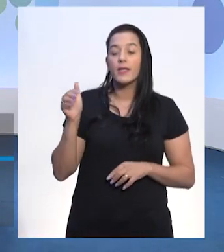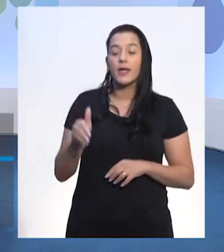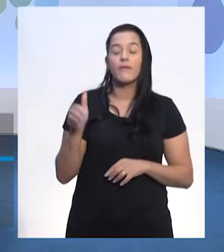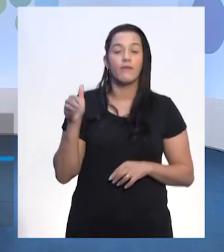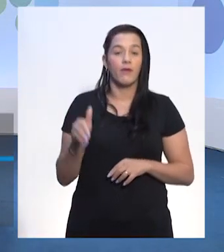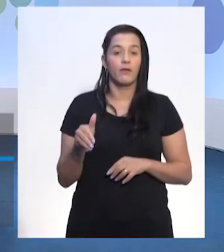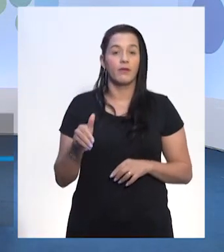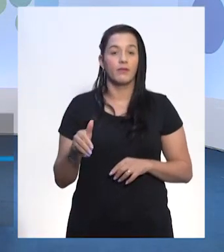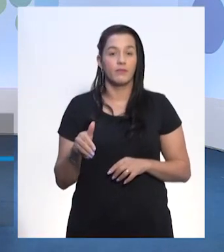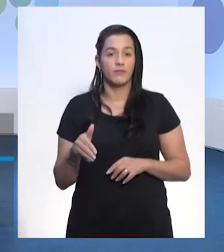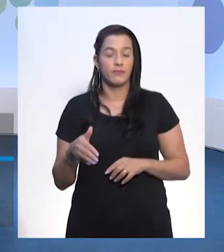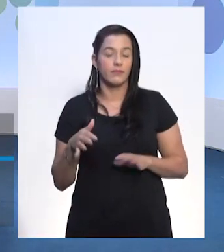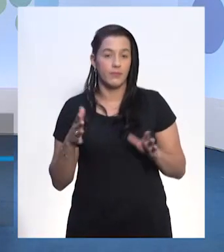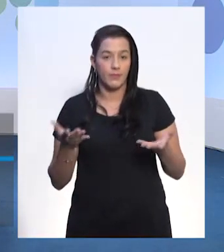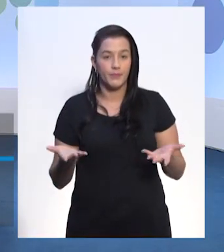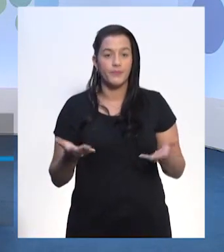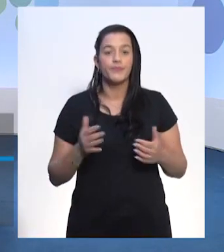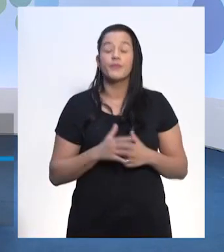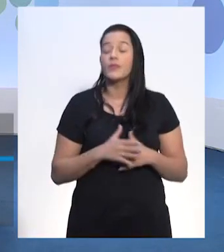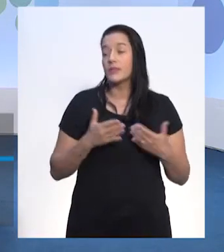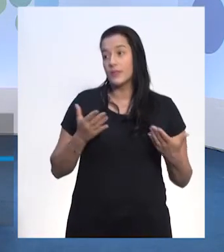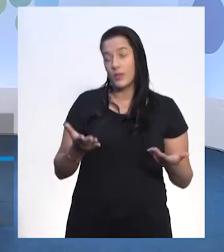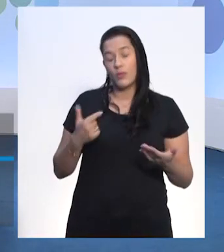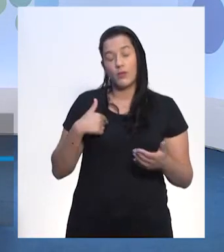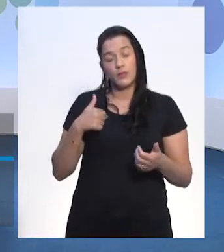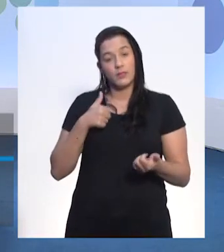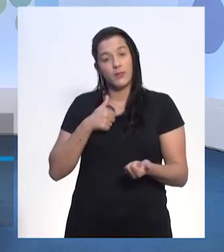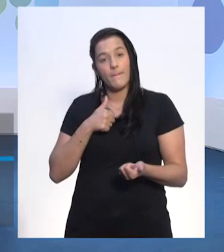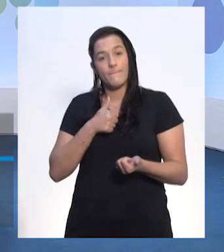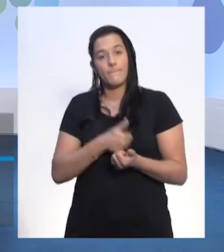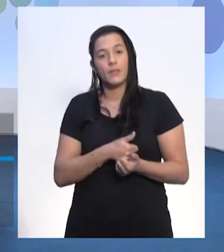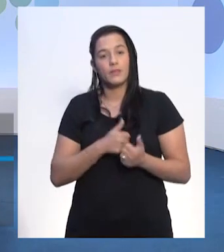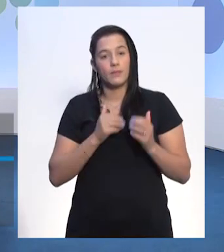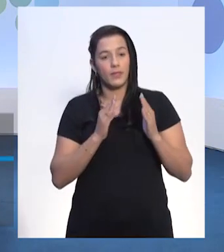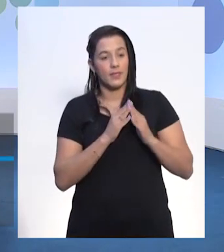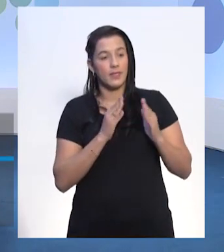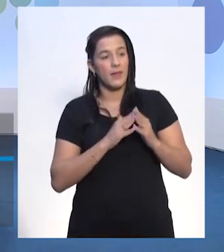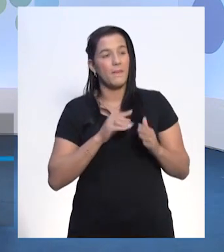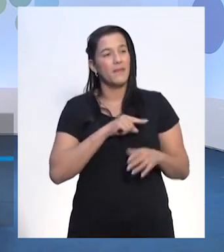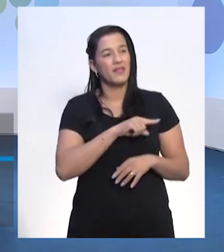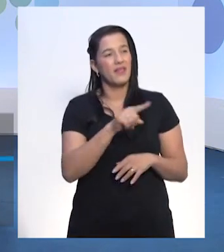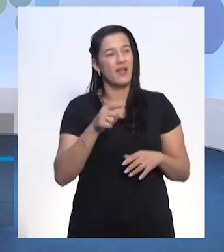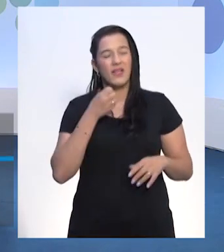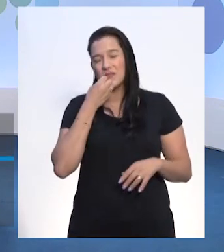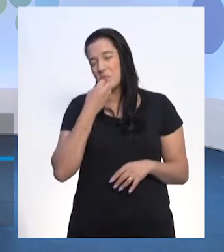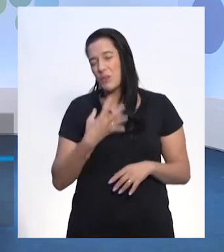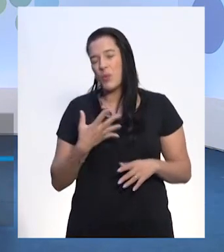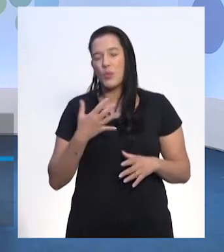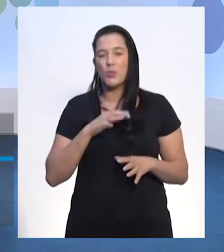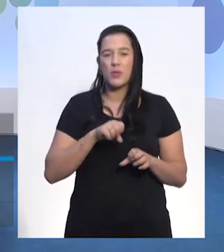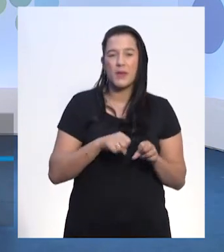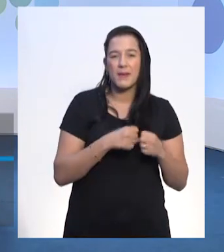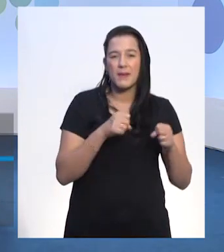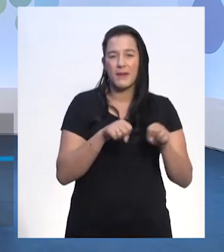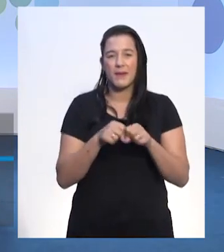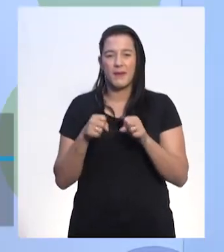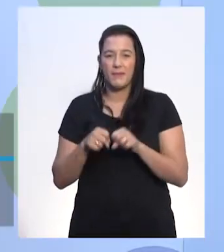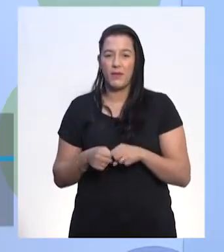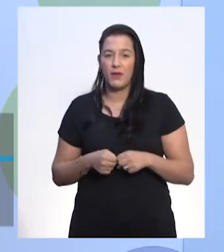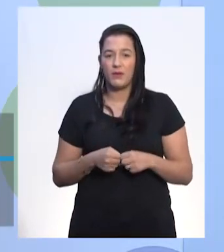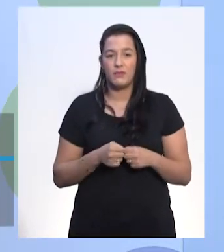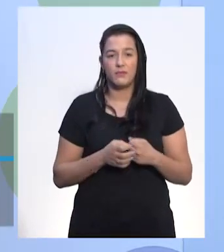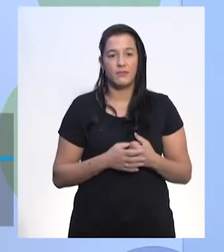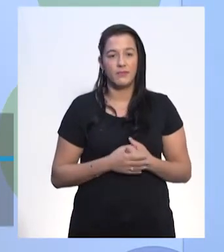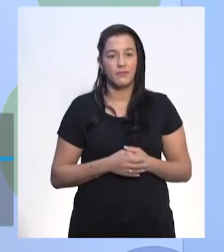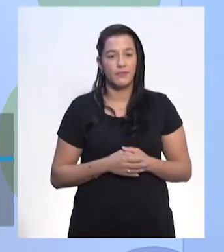um local perto da minha casa se ele não está numa ótima conservação? Pessoal, então, assim, ó, vocês estão